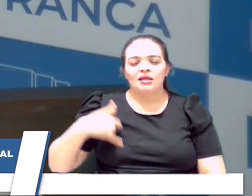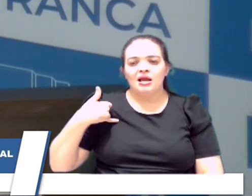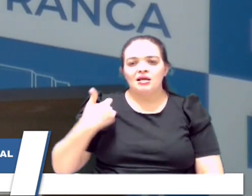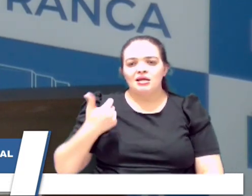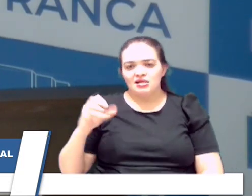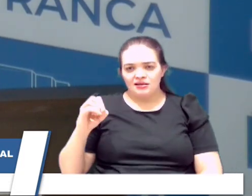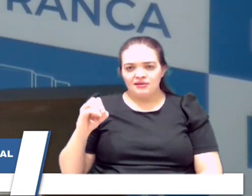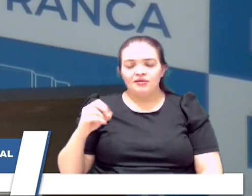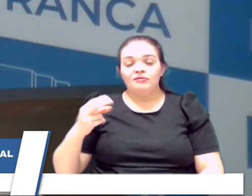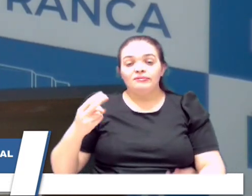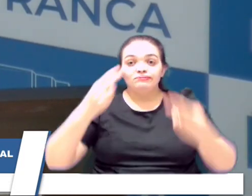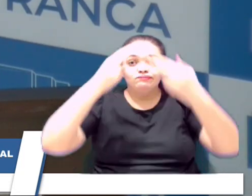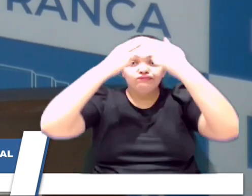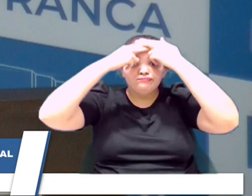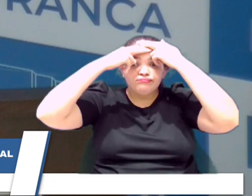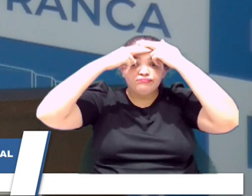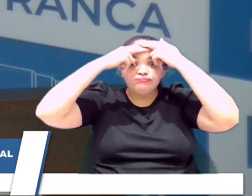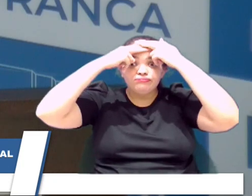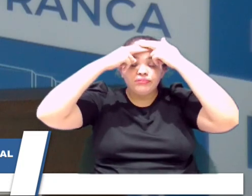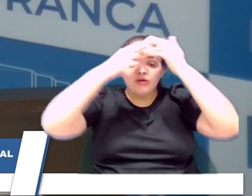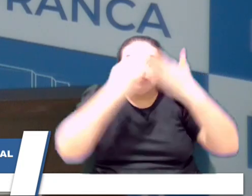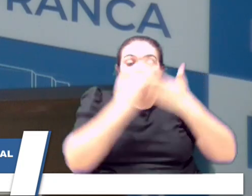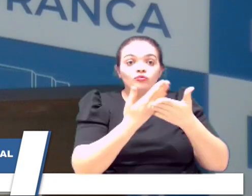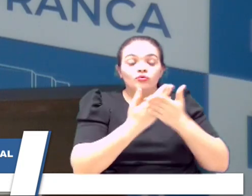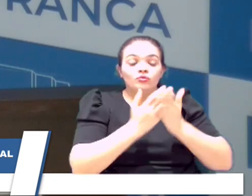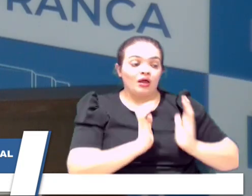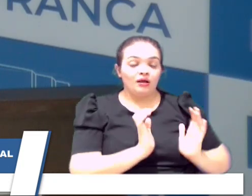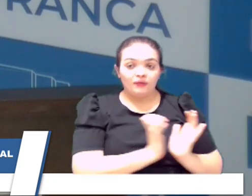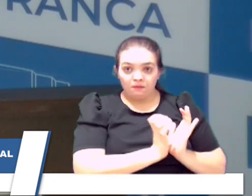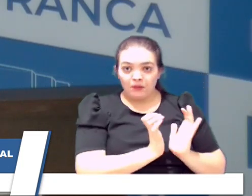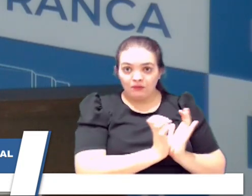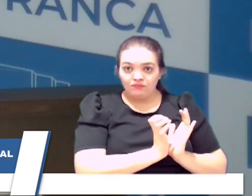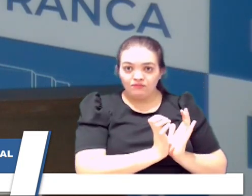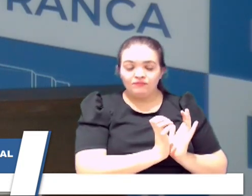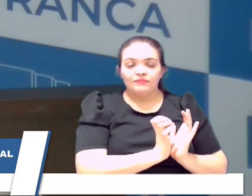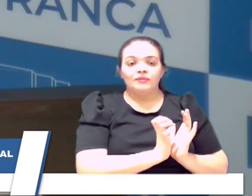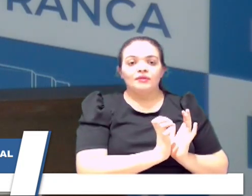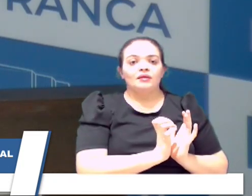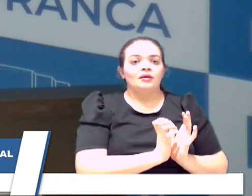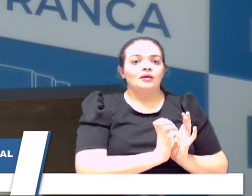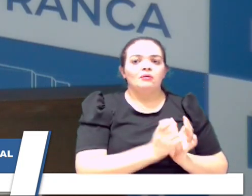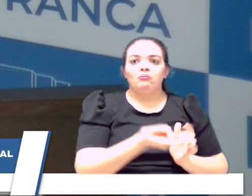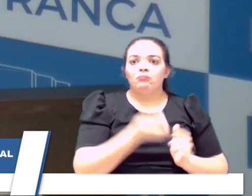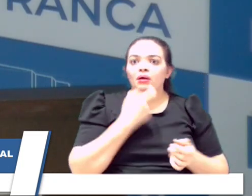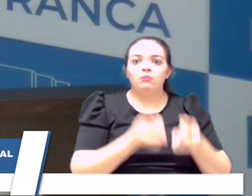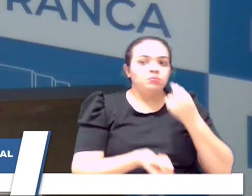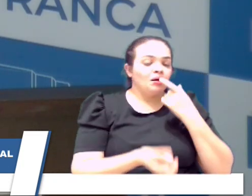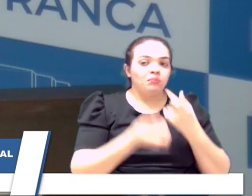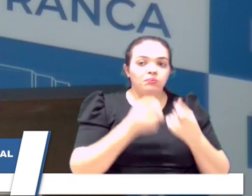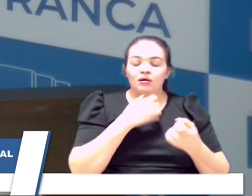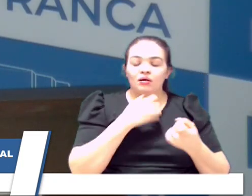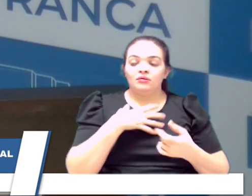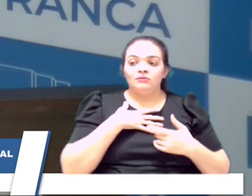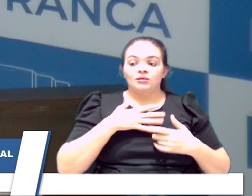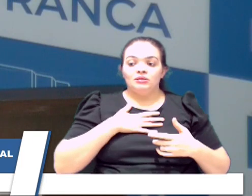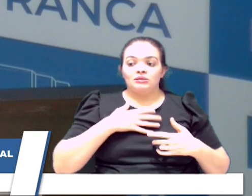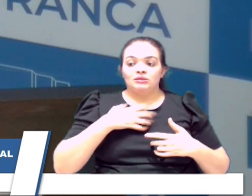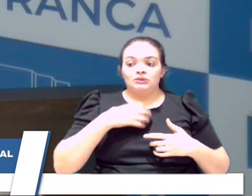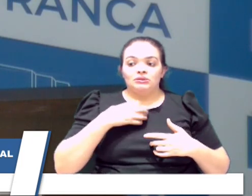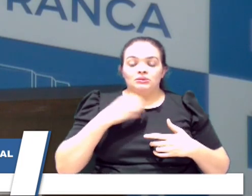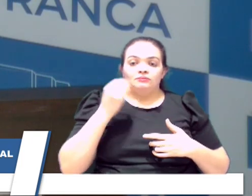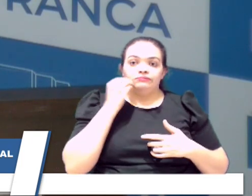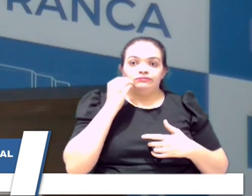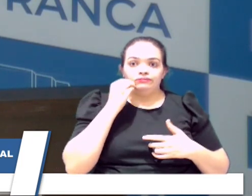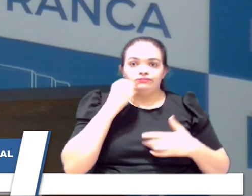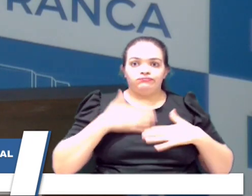trauma que me fez ter que estudar na APAE, né? Passei a tomar muitos remédios para ficar calmo, porque depois desse trauma, eu passei